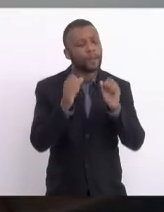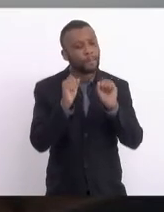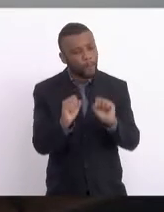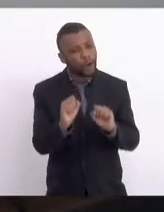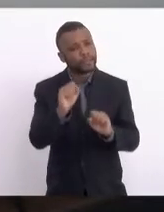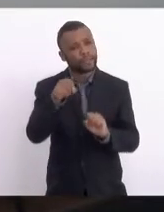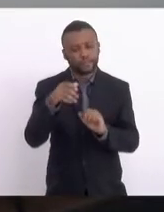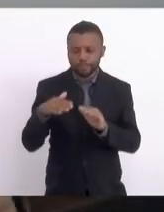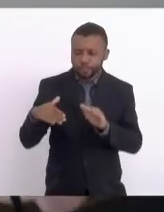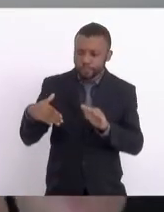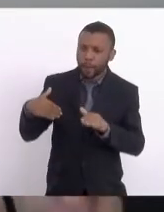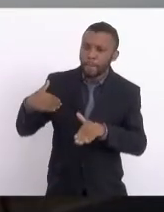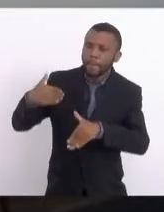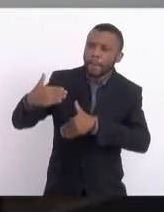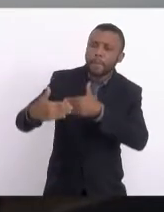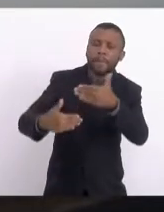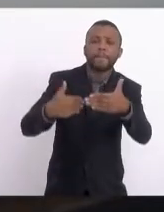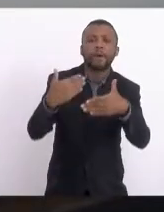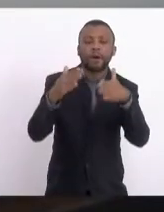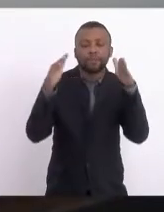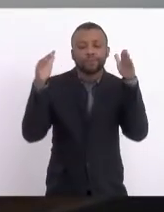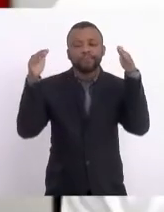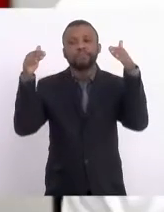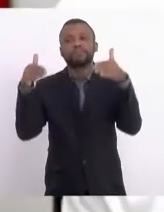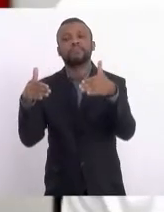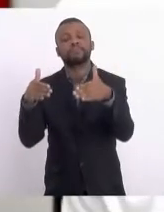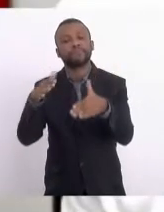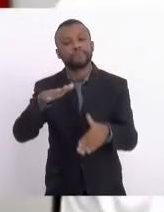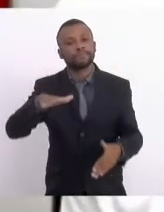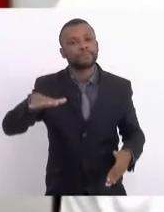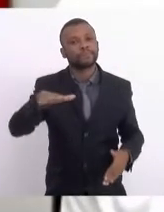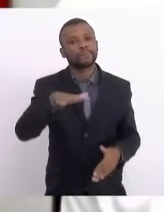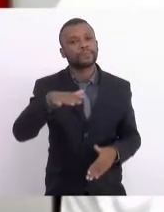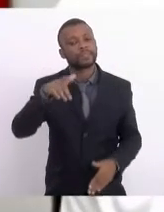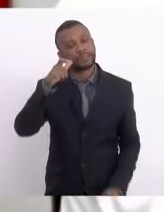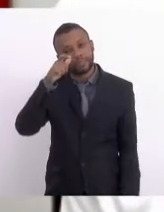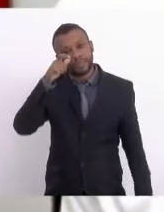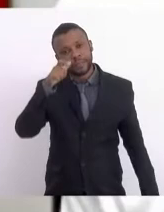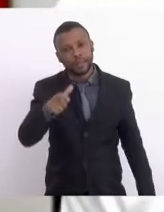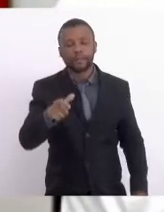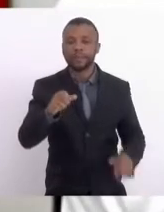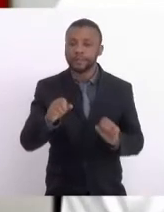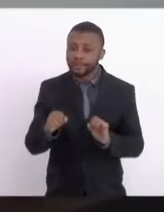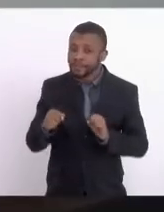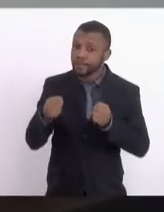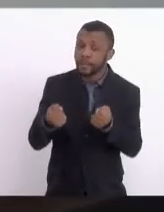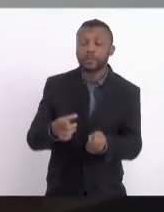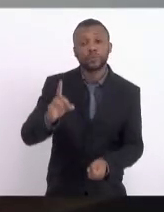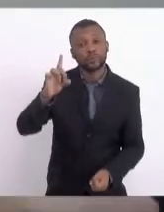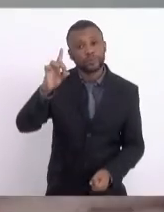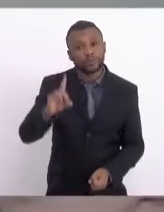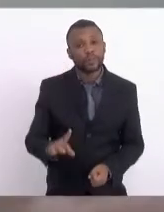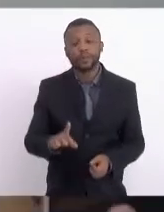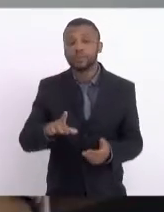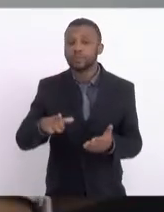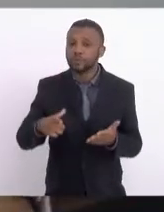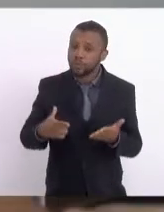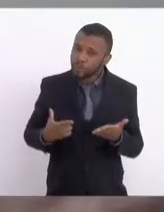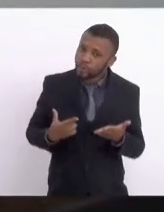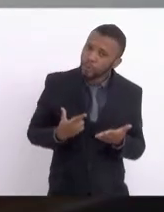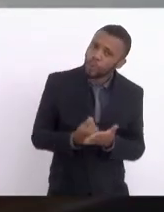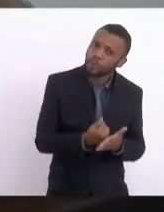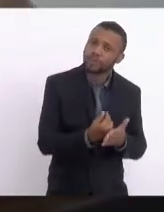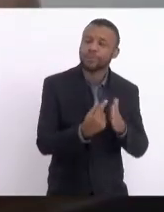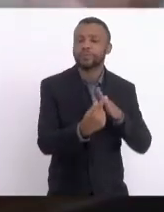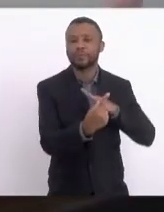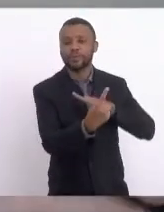avançar na perspectiva do interesse e da defesa dos direitos do consumidor, por esse viés,